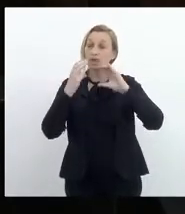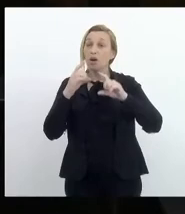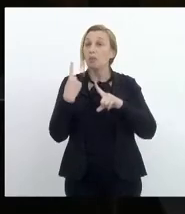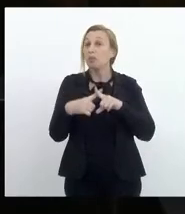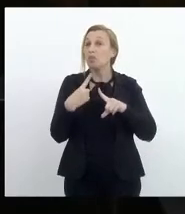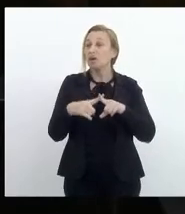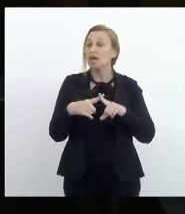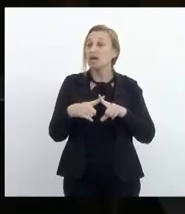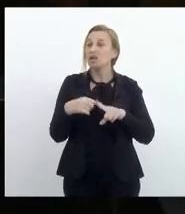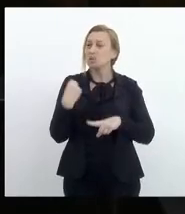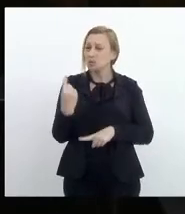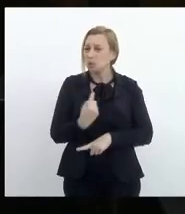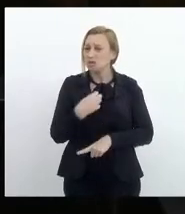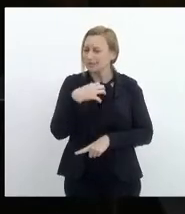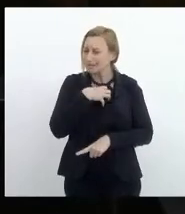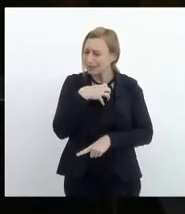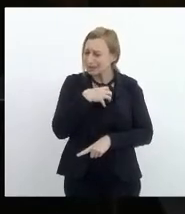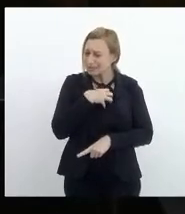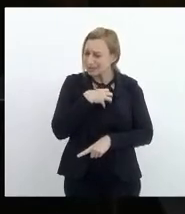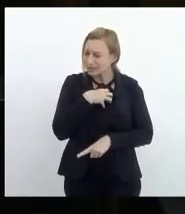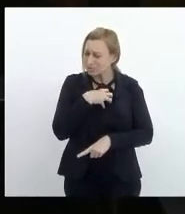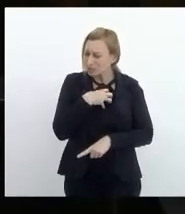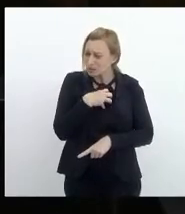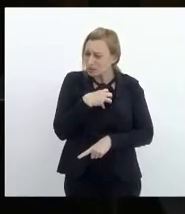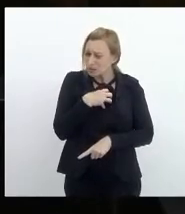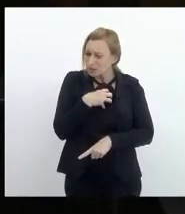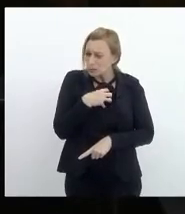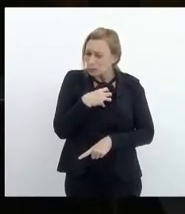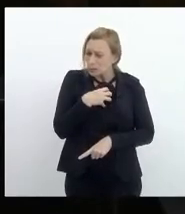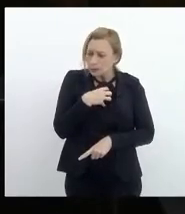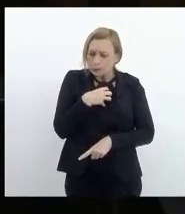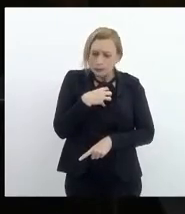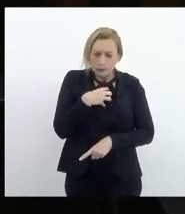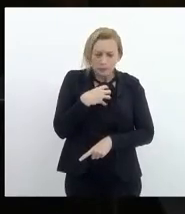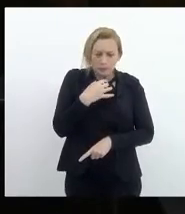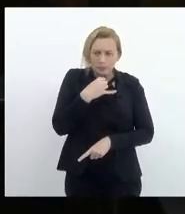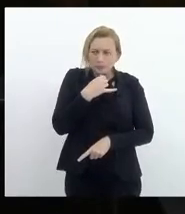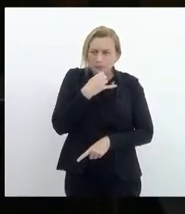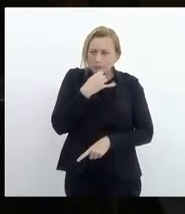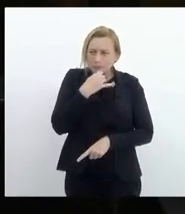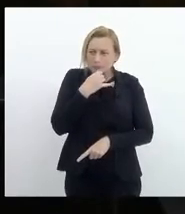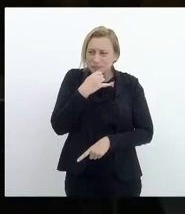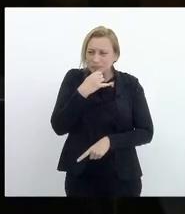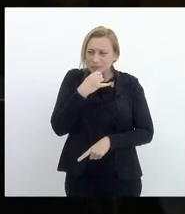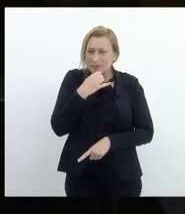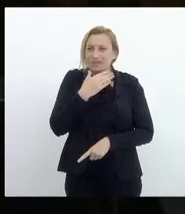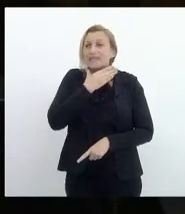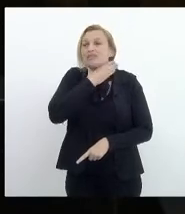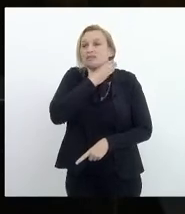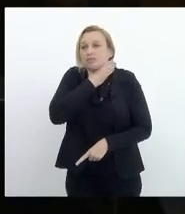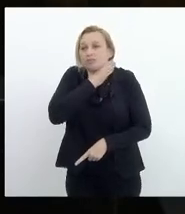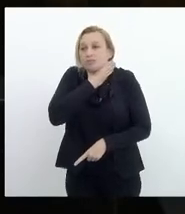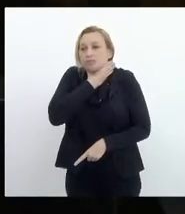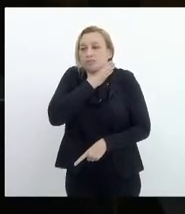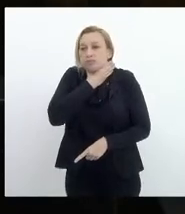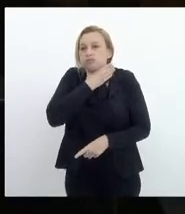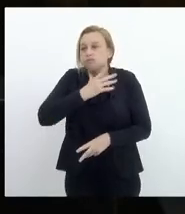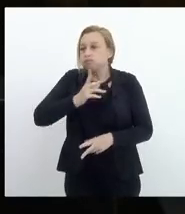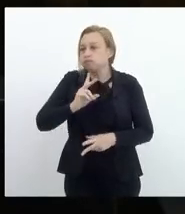nós nos sentimos sufocados de tanto a crise sucessiva